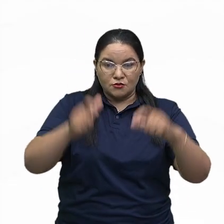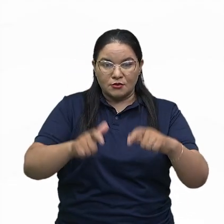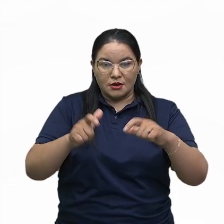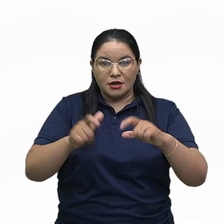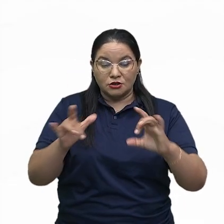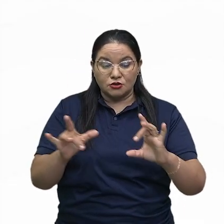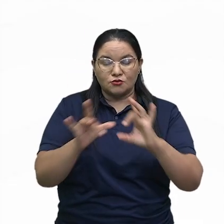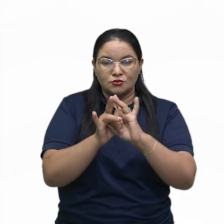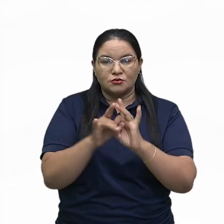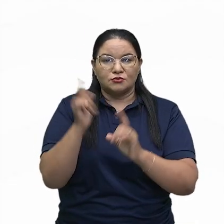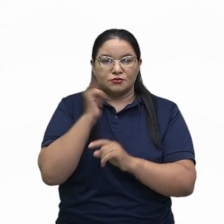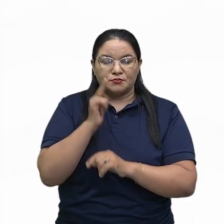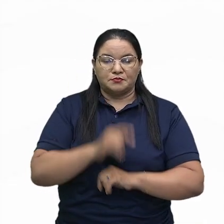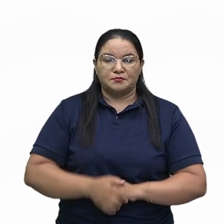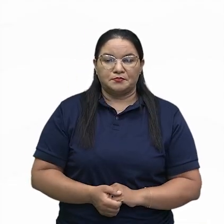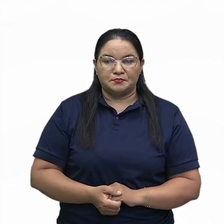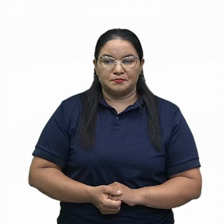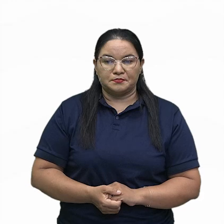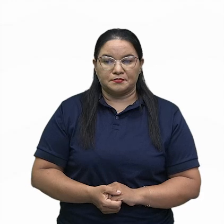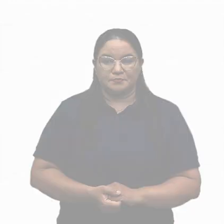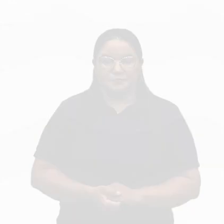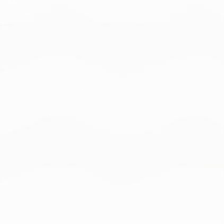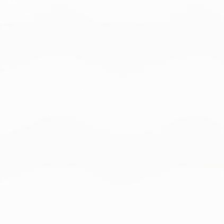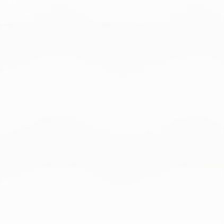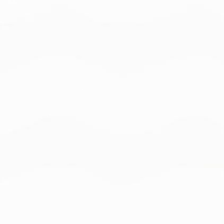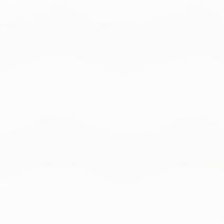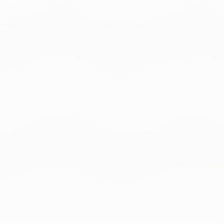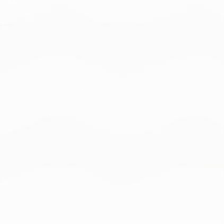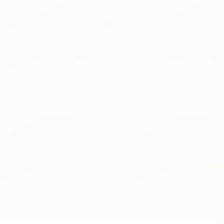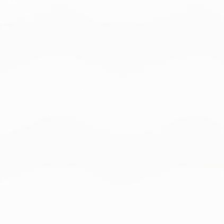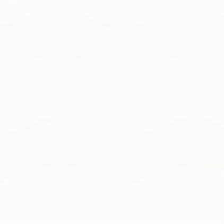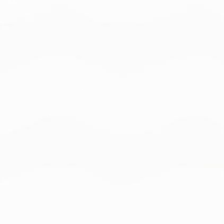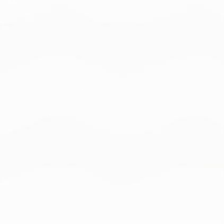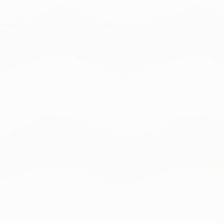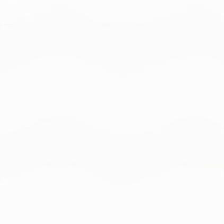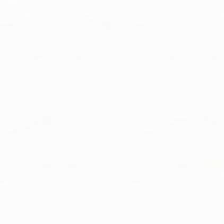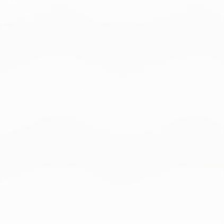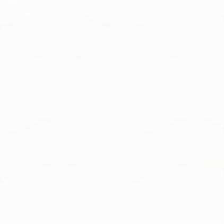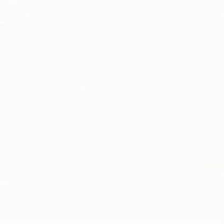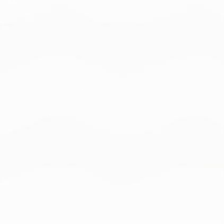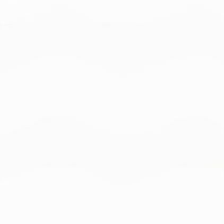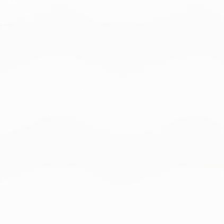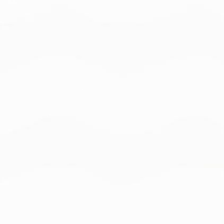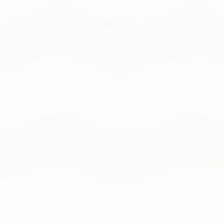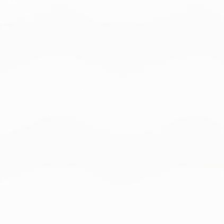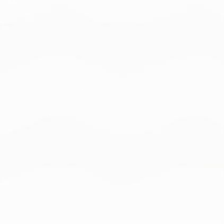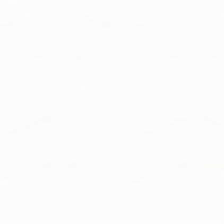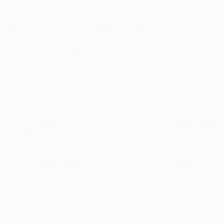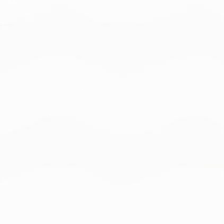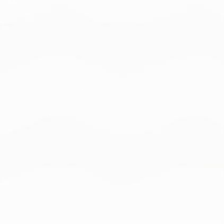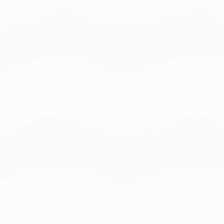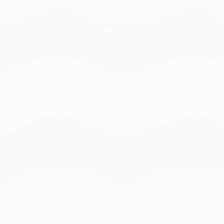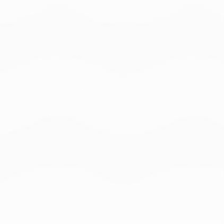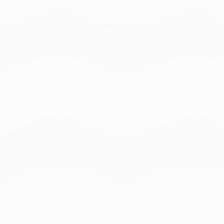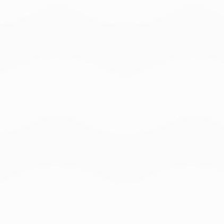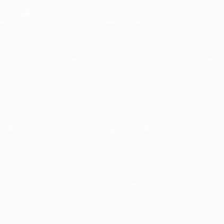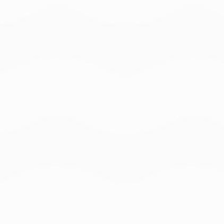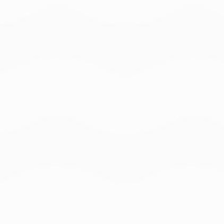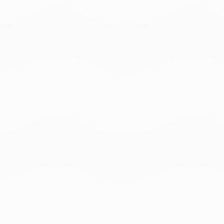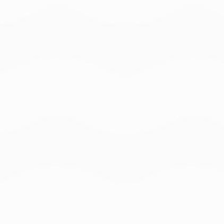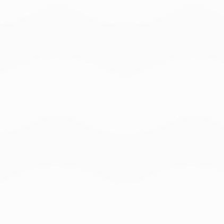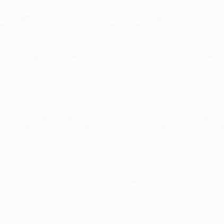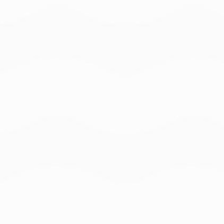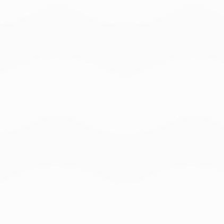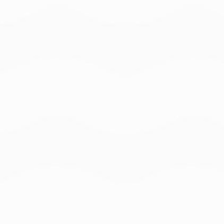tá? E essa maior conexão entre pessoas e lugares, ela só foi possível graças à evolução